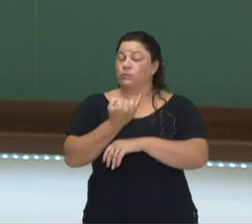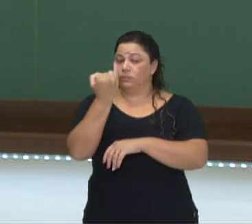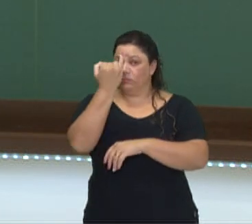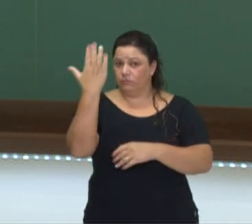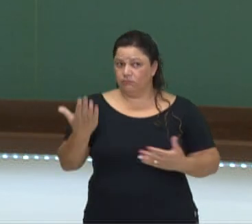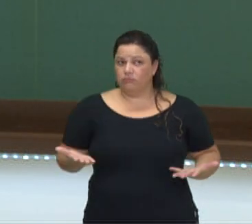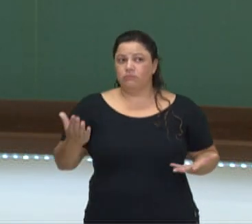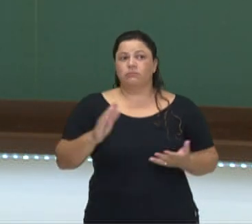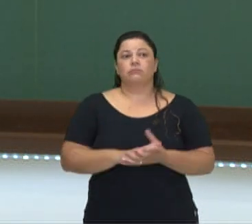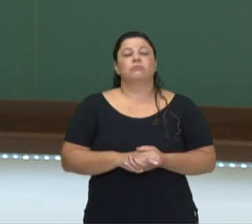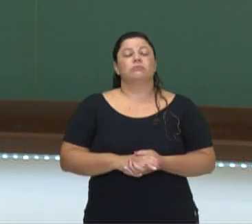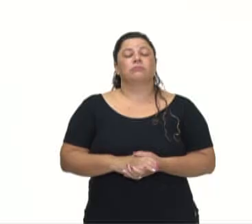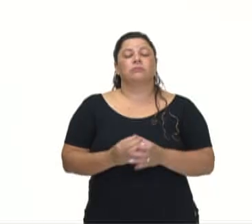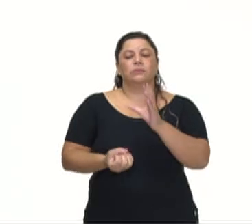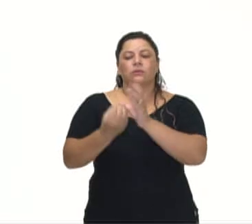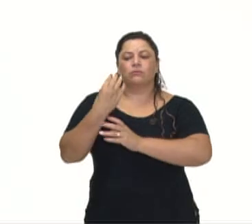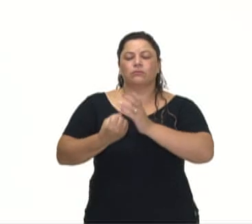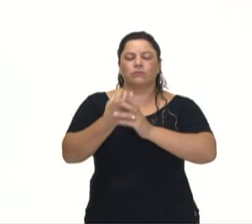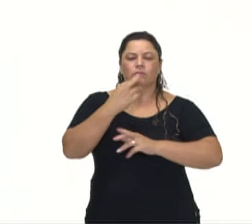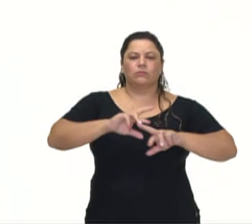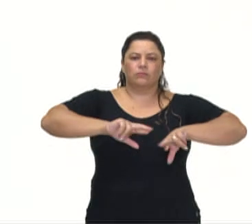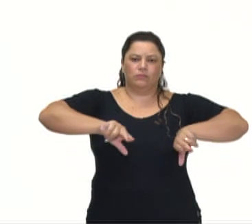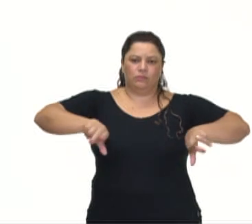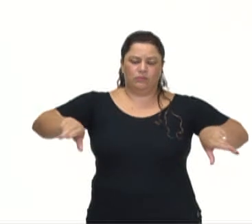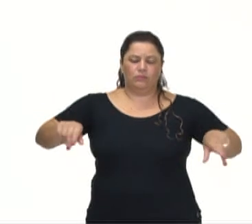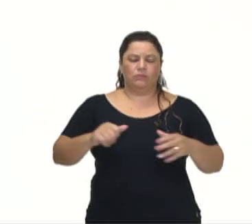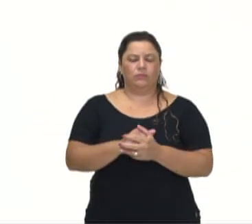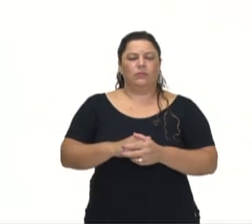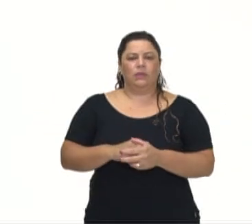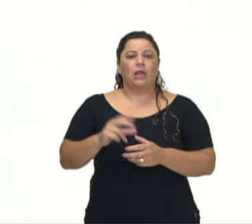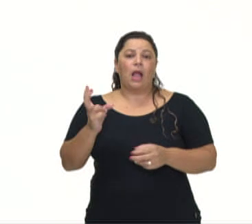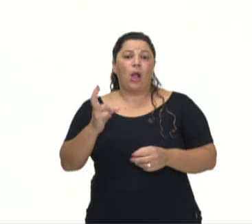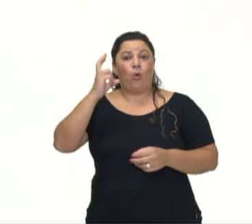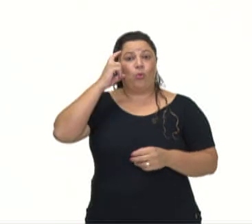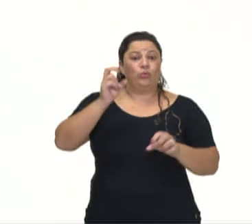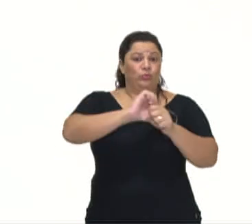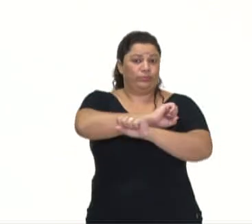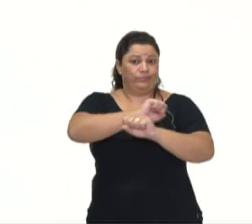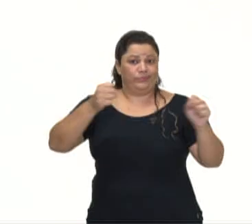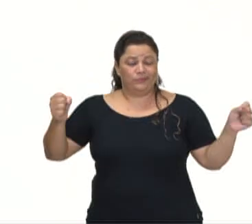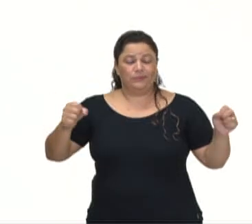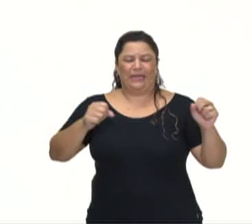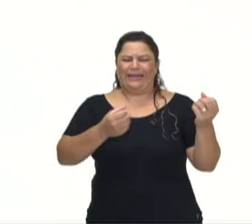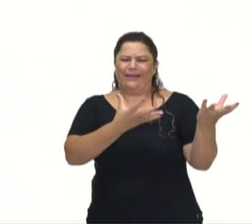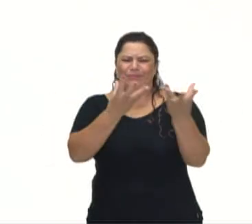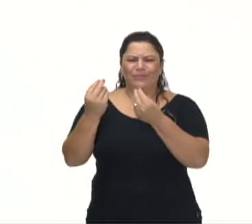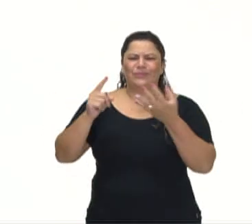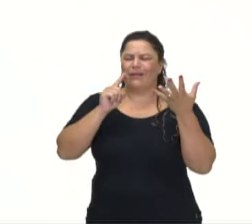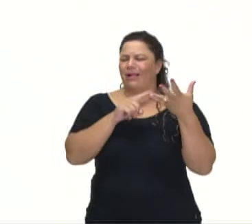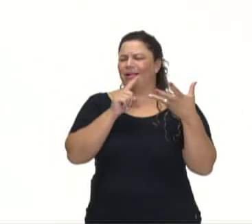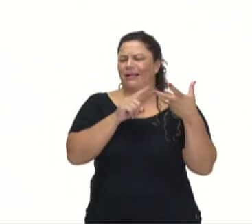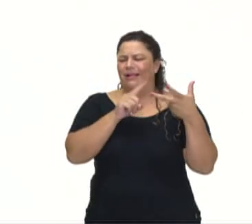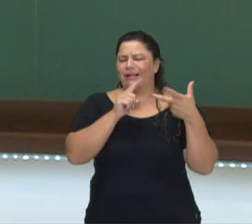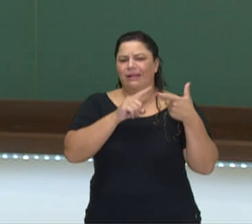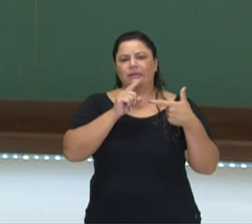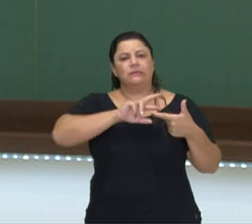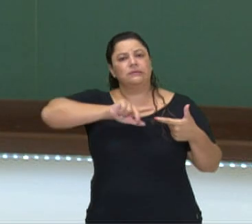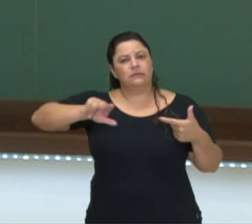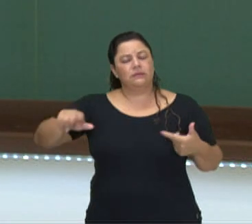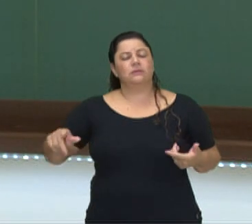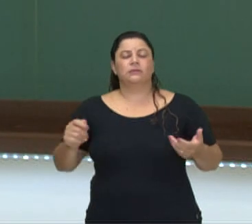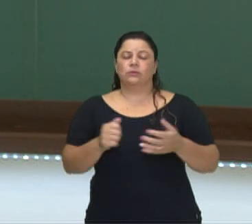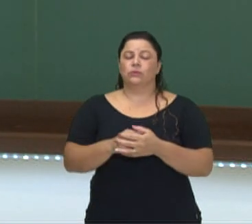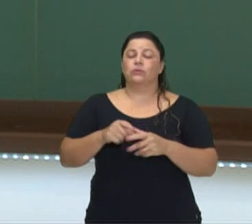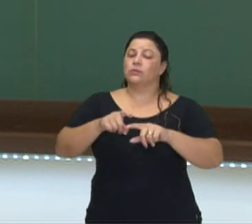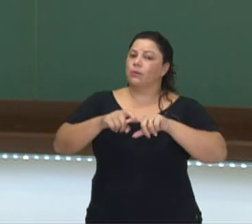certo? Com uma formação diversificada, a cultura brasileira é rica e ampla. Tem muita coisa sobre a cultura do Brasil,